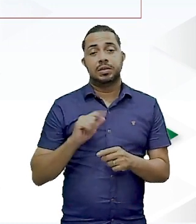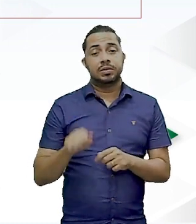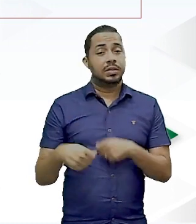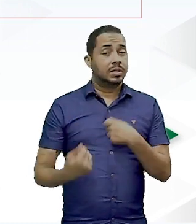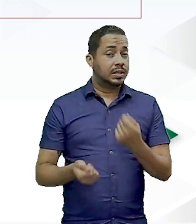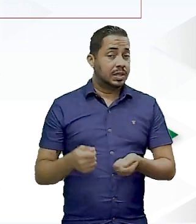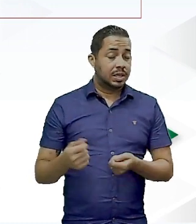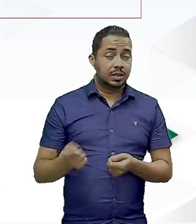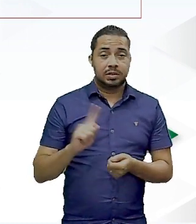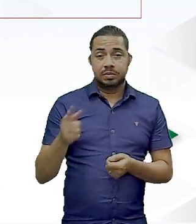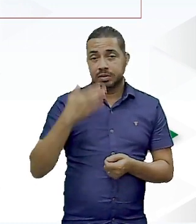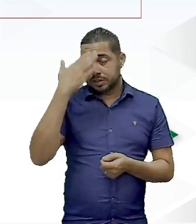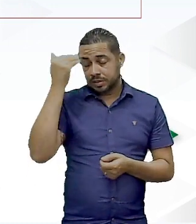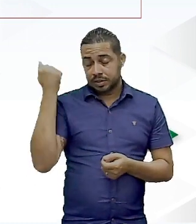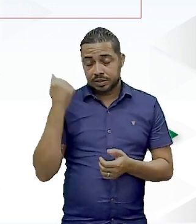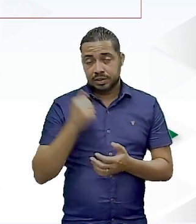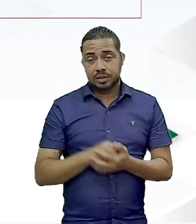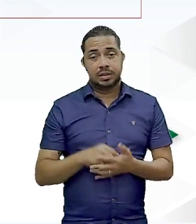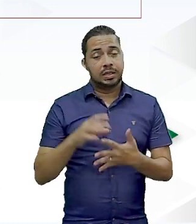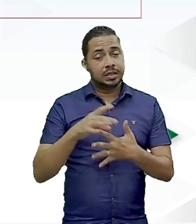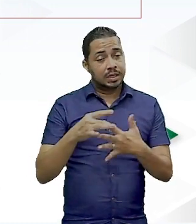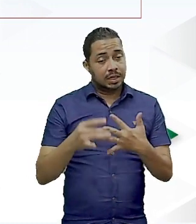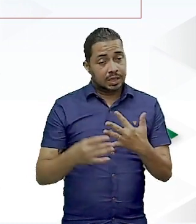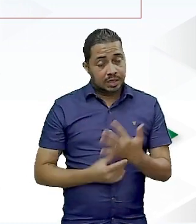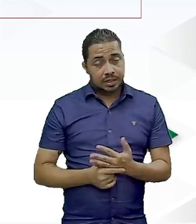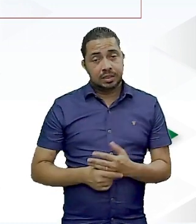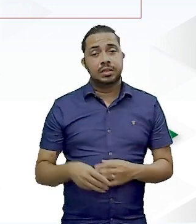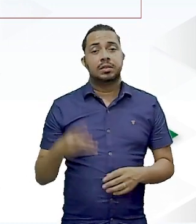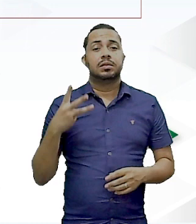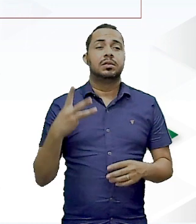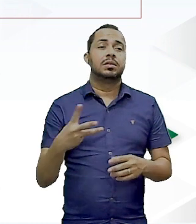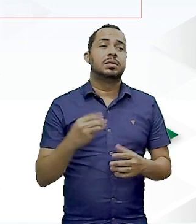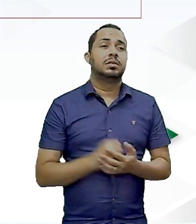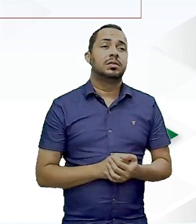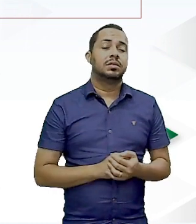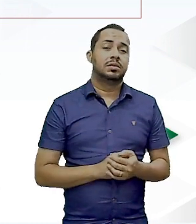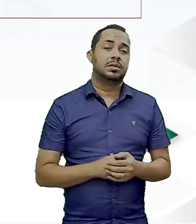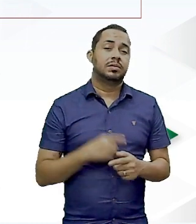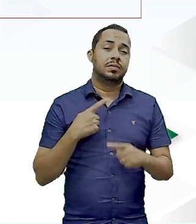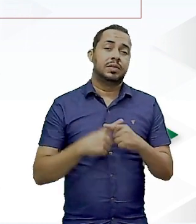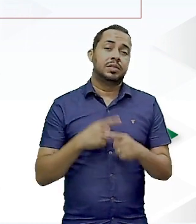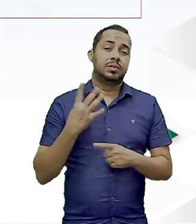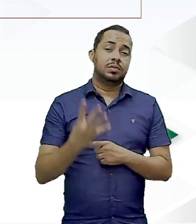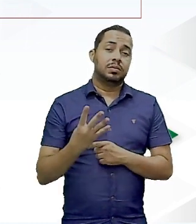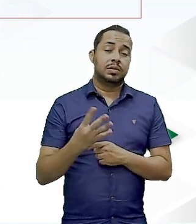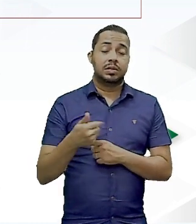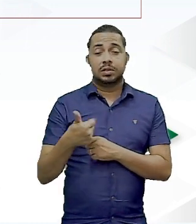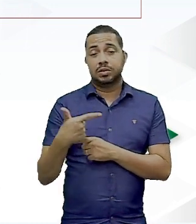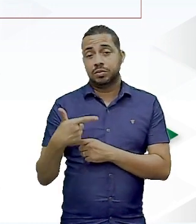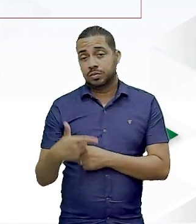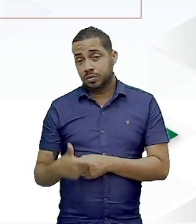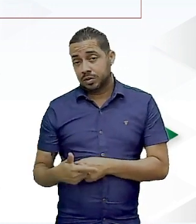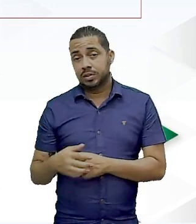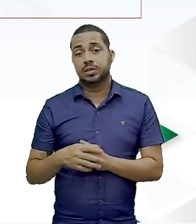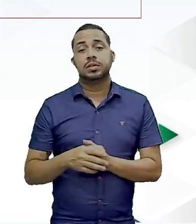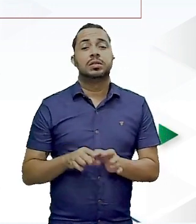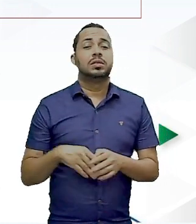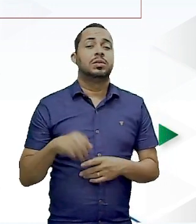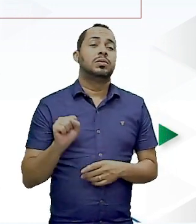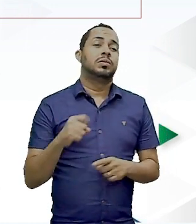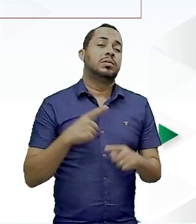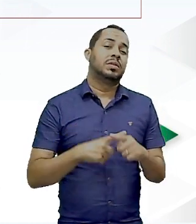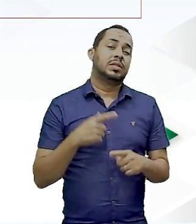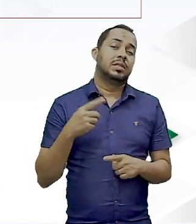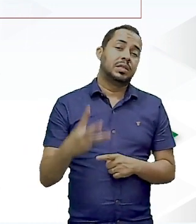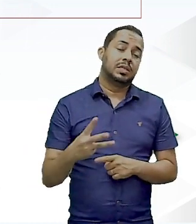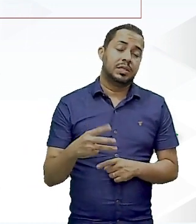Não esquece desse detalhe. Então, 3 vezes 4 dá 12. Ok? E 8 vezes